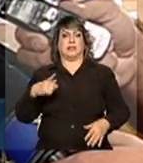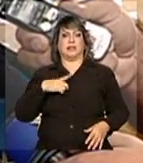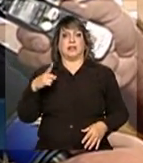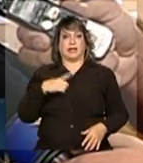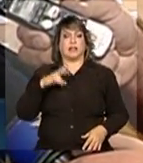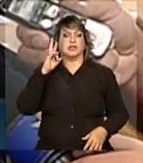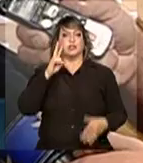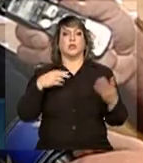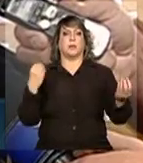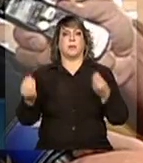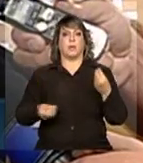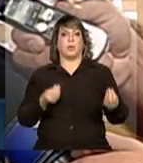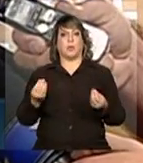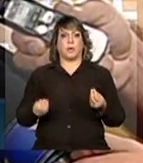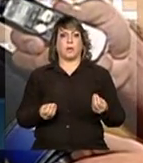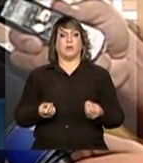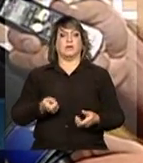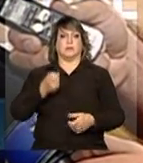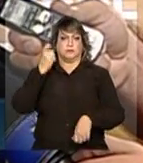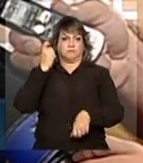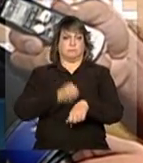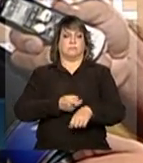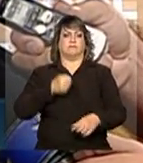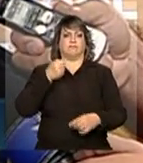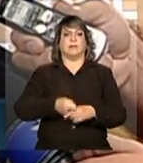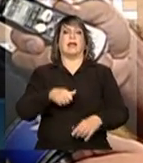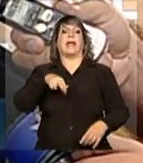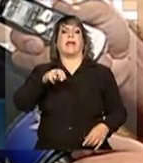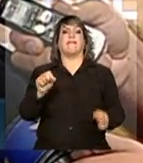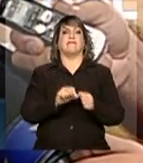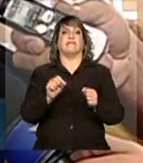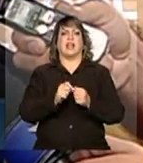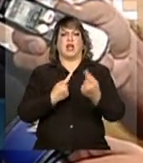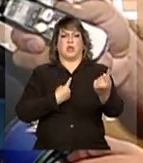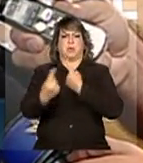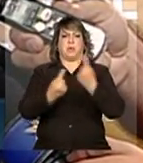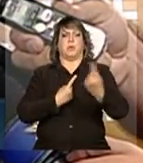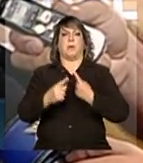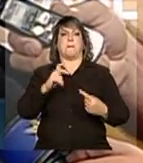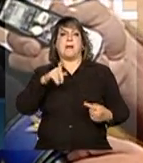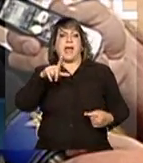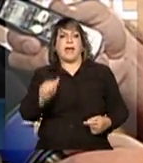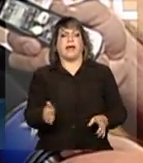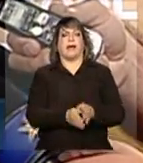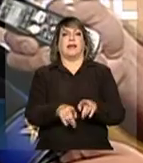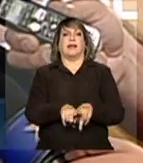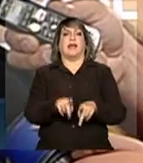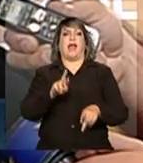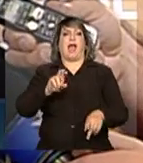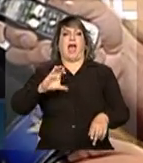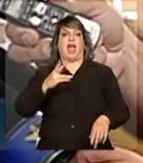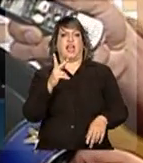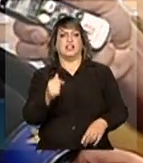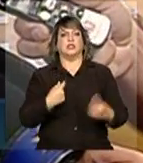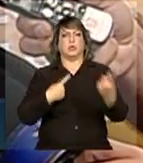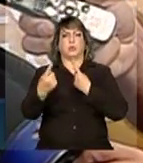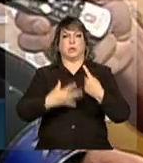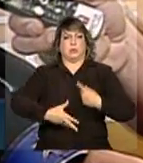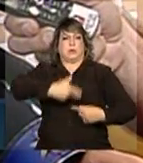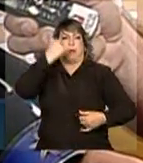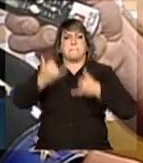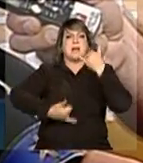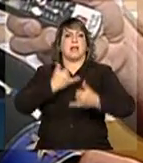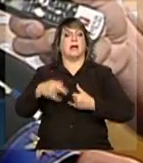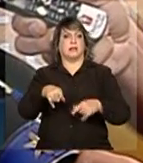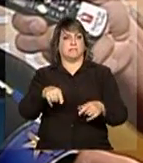pauta, sobre o endurecimento da pena para racha, quem praticar racha nas ruas, pegas. O senhor acredita que isso seja um